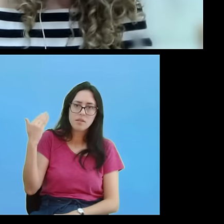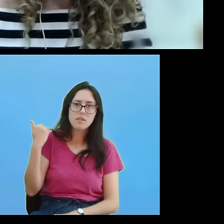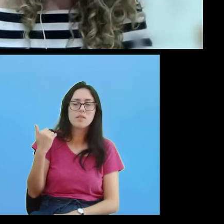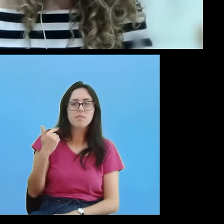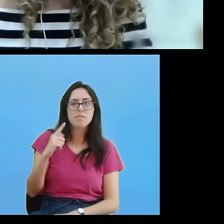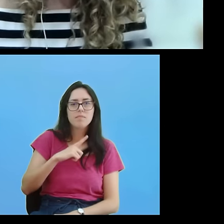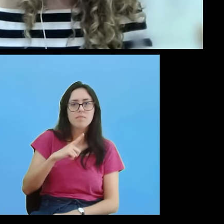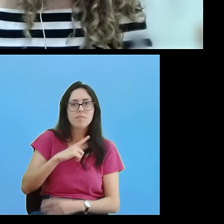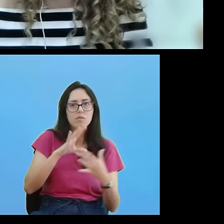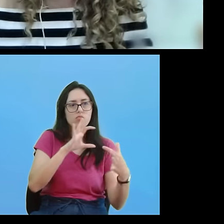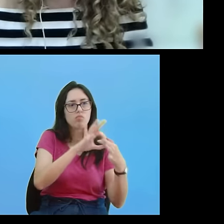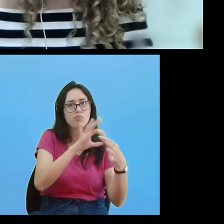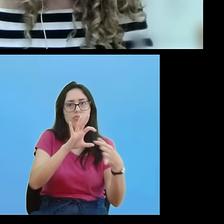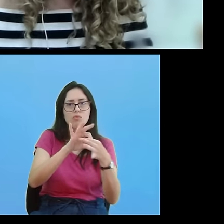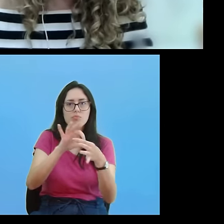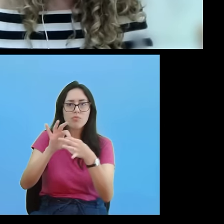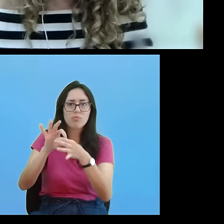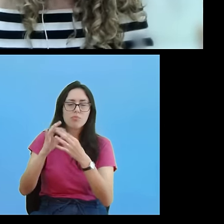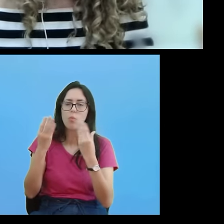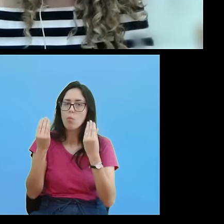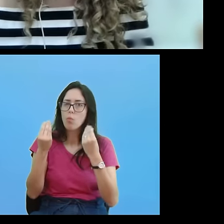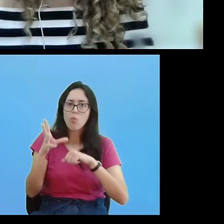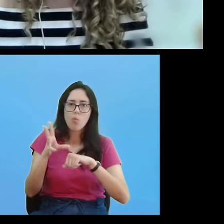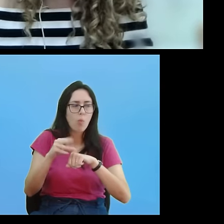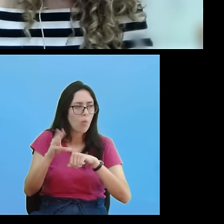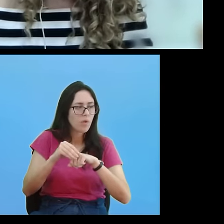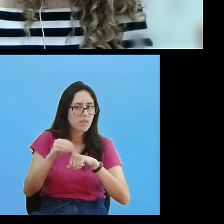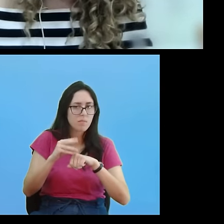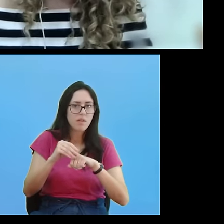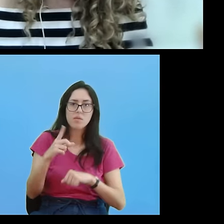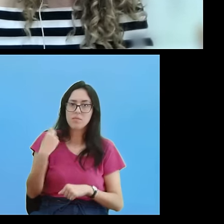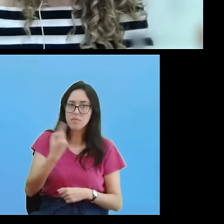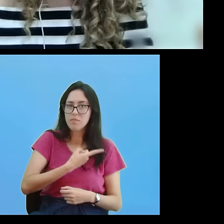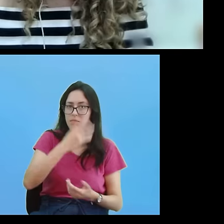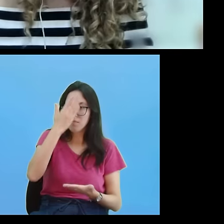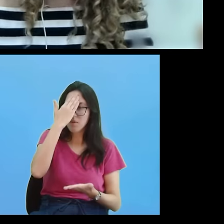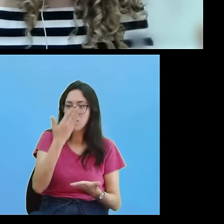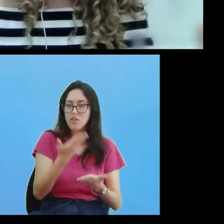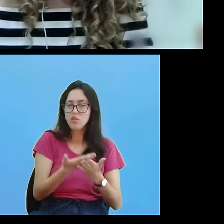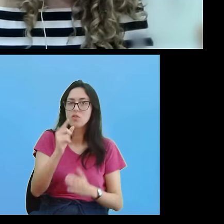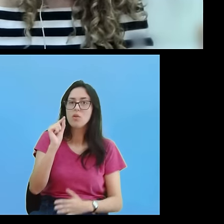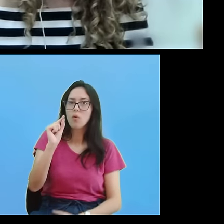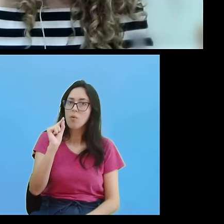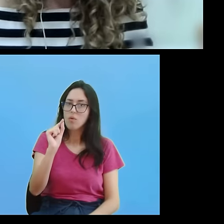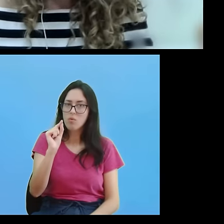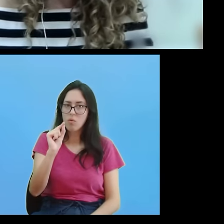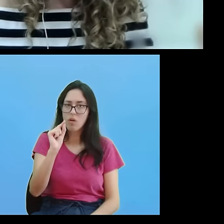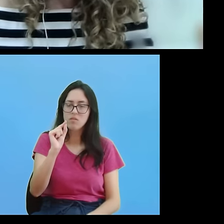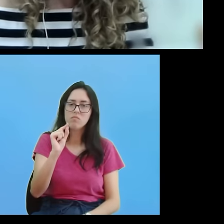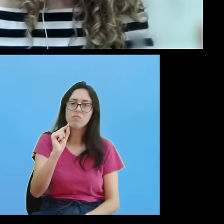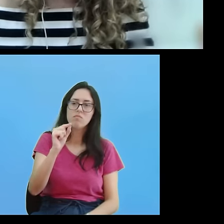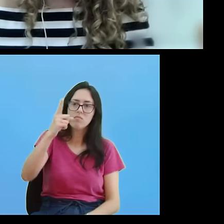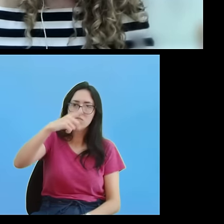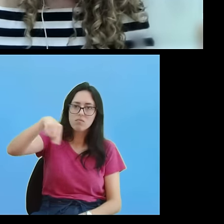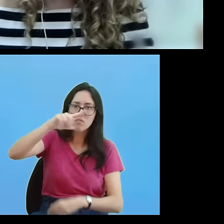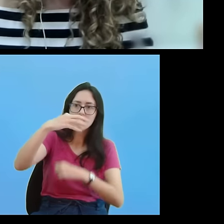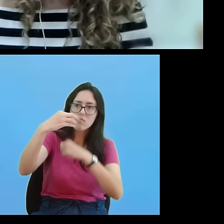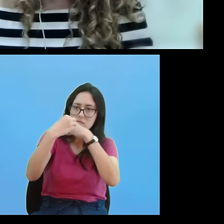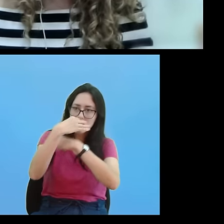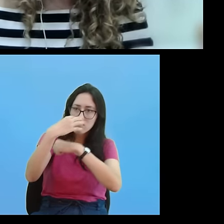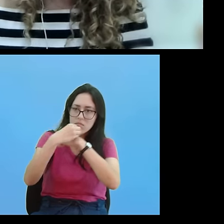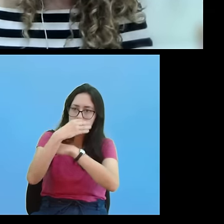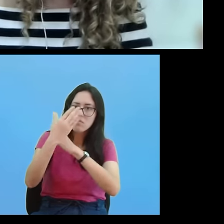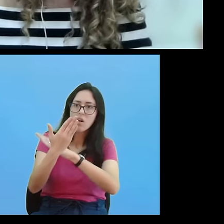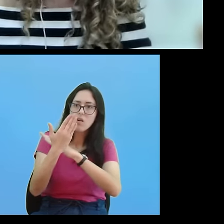várias parcerias, muito conhecimento, e a gente acredita que com a orientação deles a gente